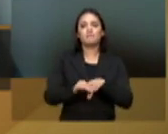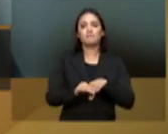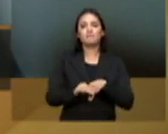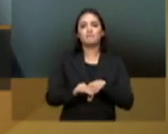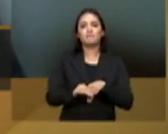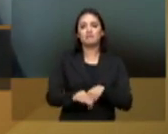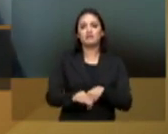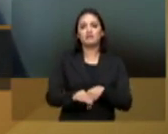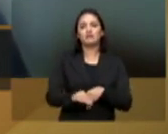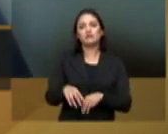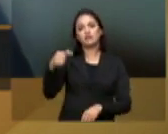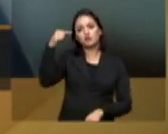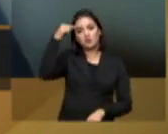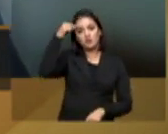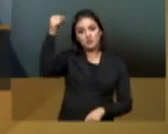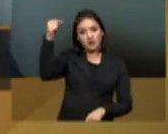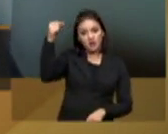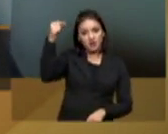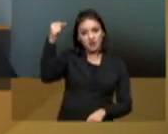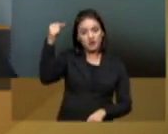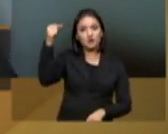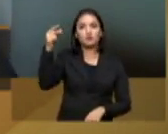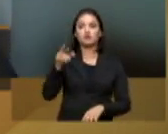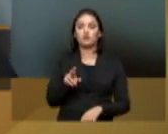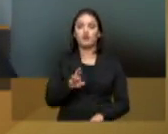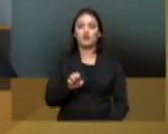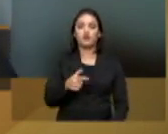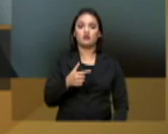Tribunal Eleitoral, Luiz Roberto Barroso, no RE